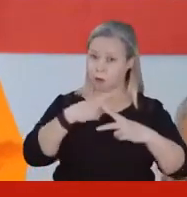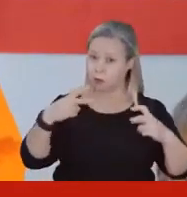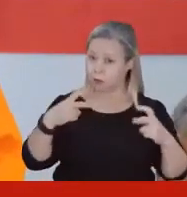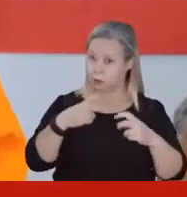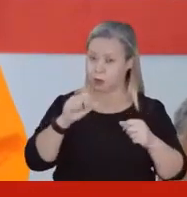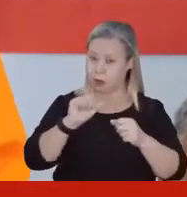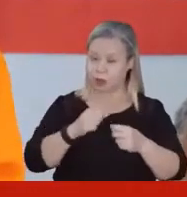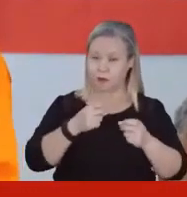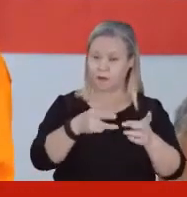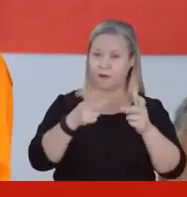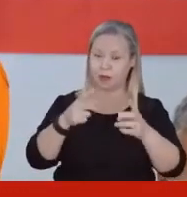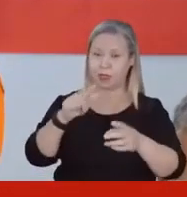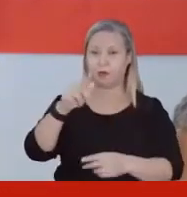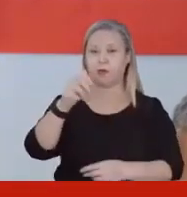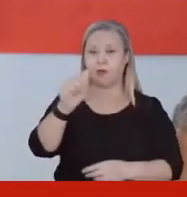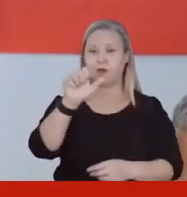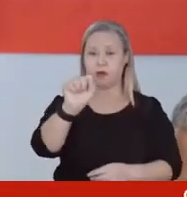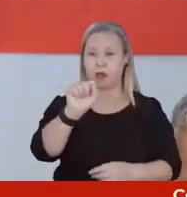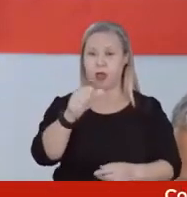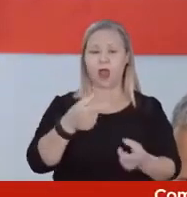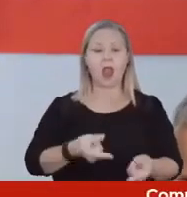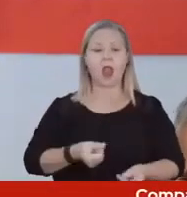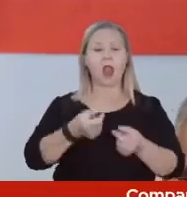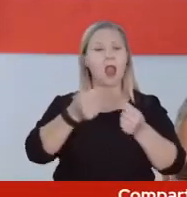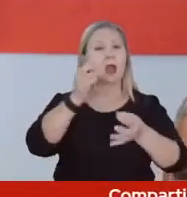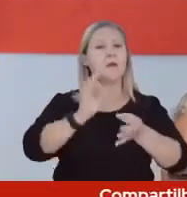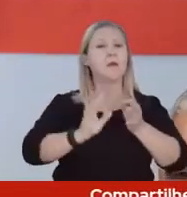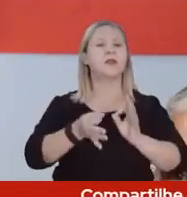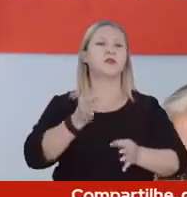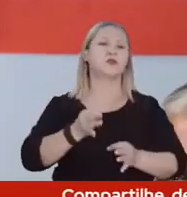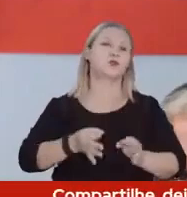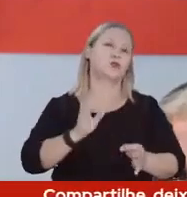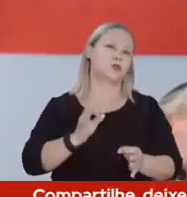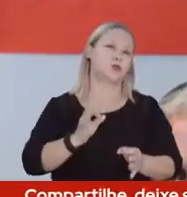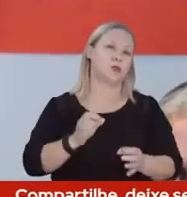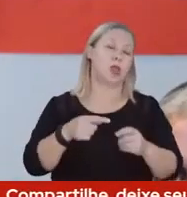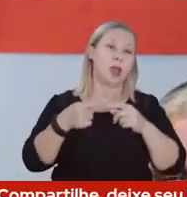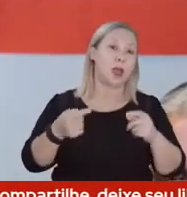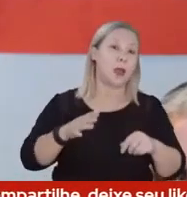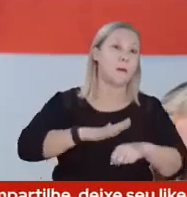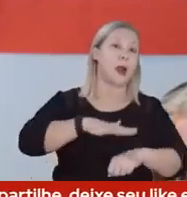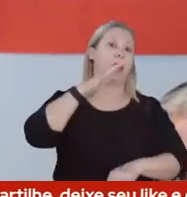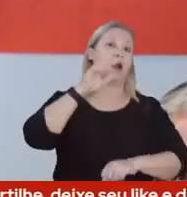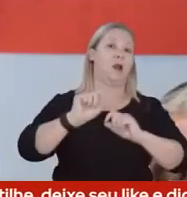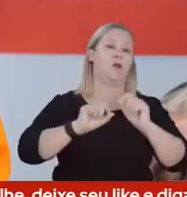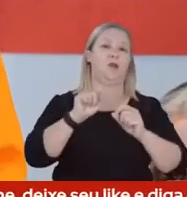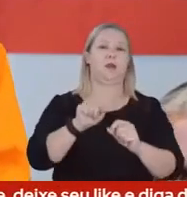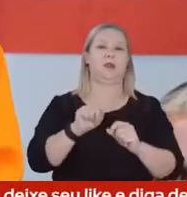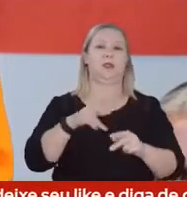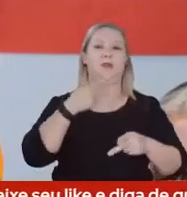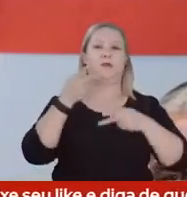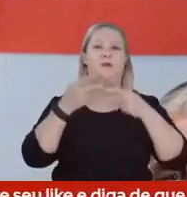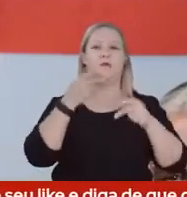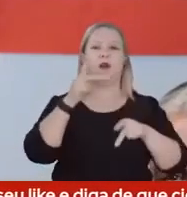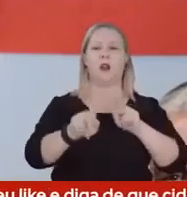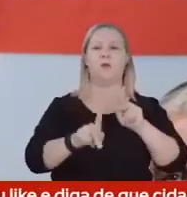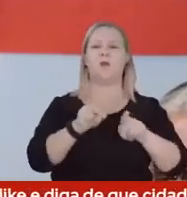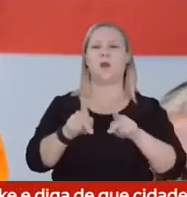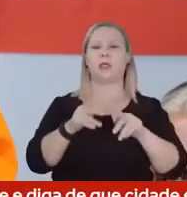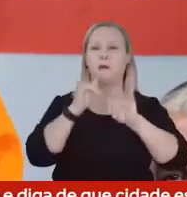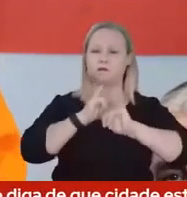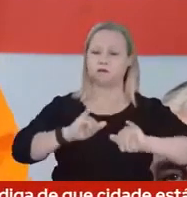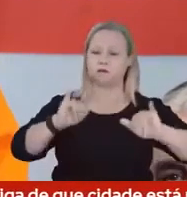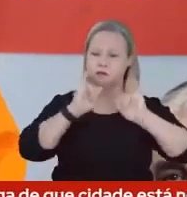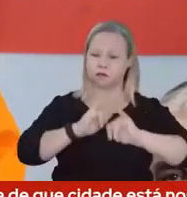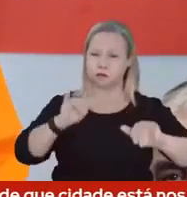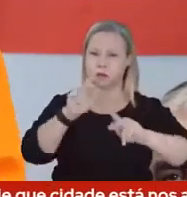justo, mas, mais do que isso, falando para a população o porquê que o gás está